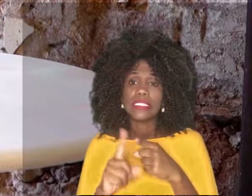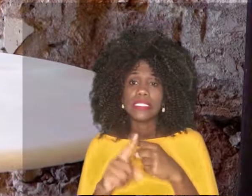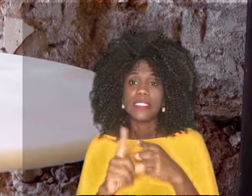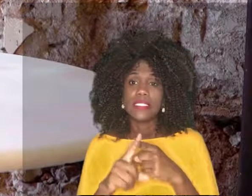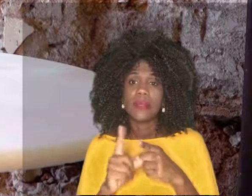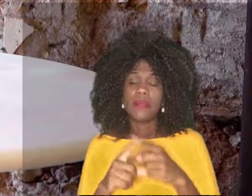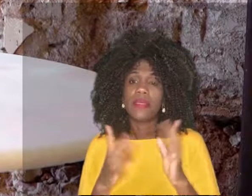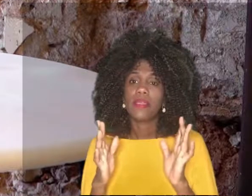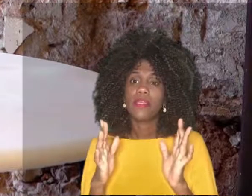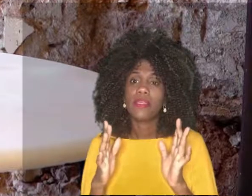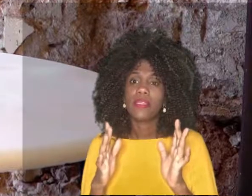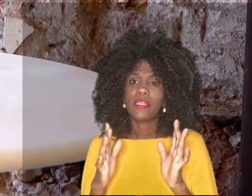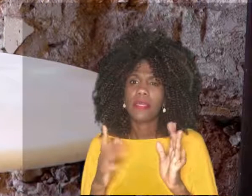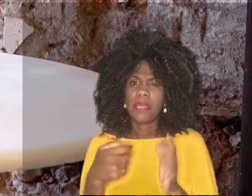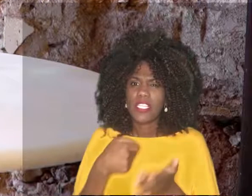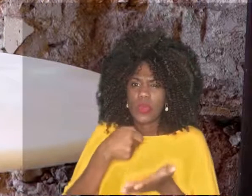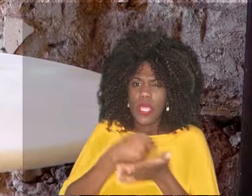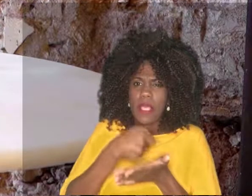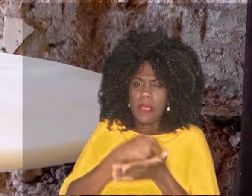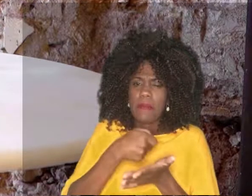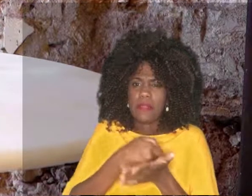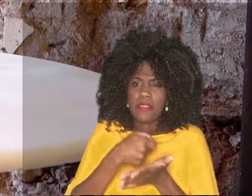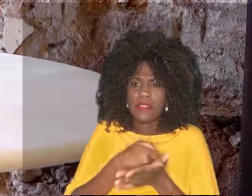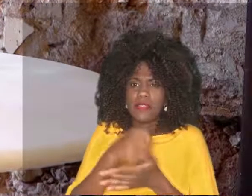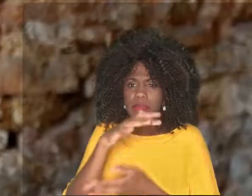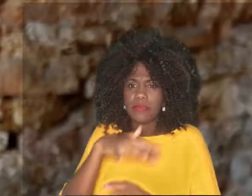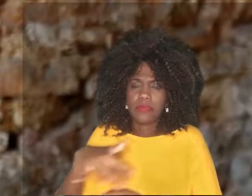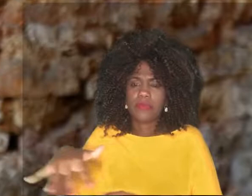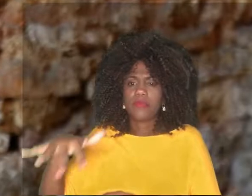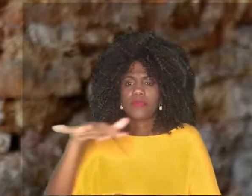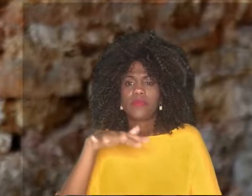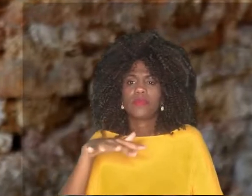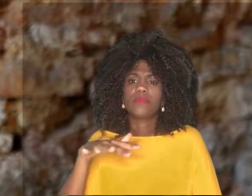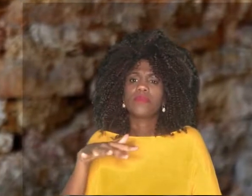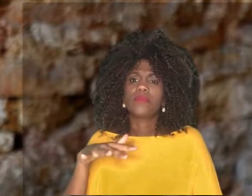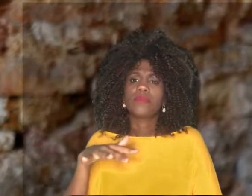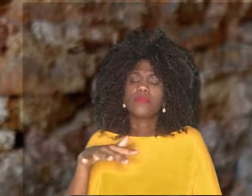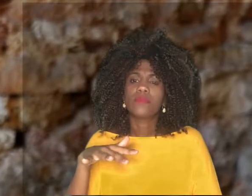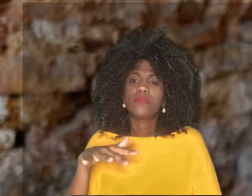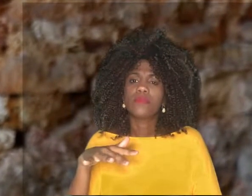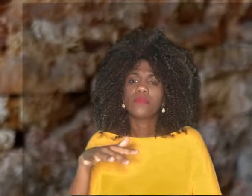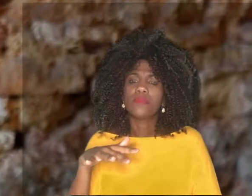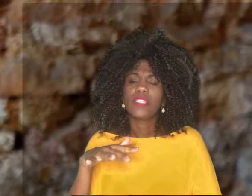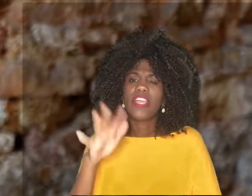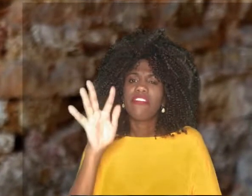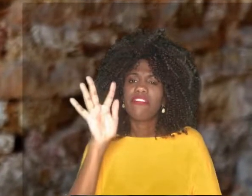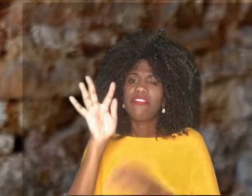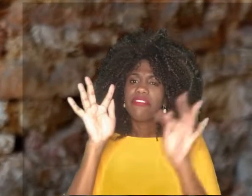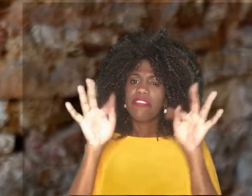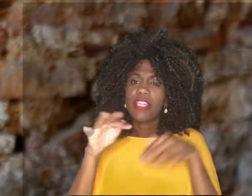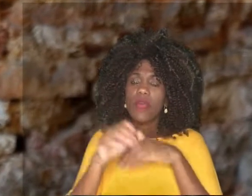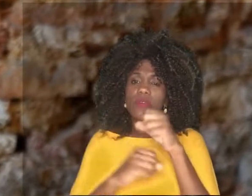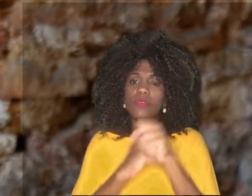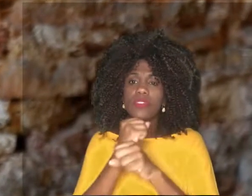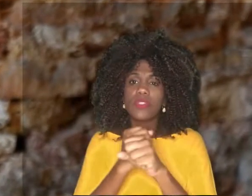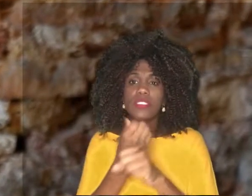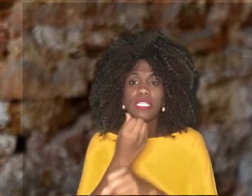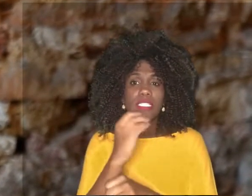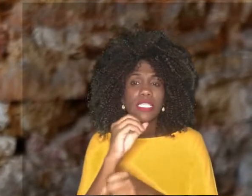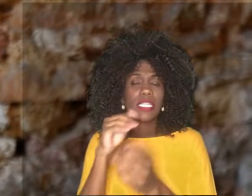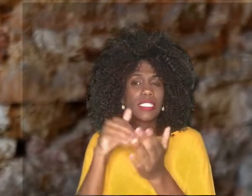de uma grande repressão, no final dos anos 60 para os anos